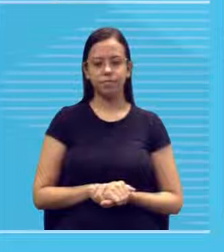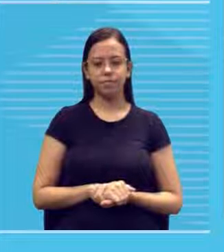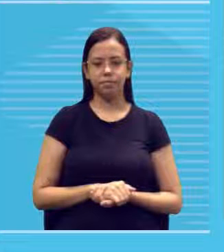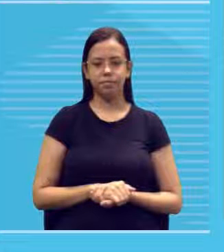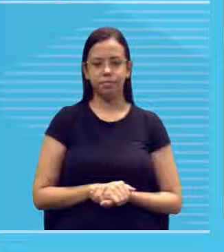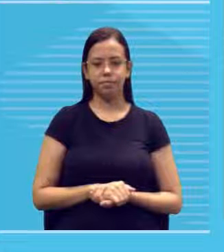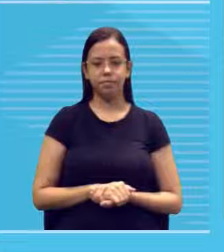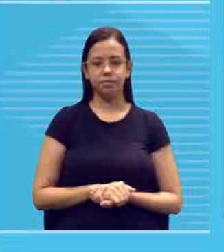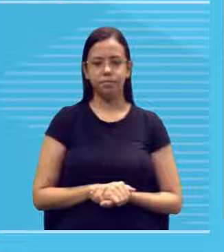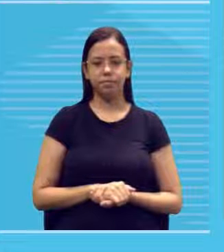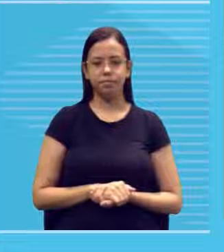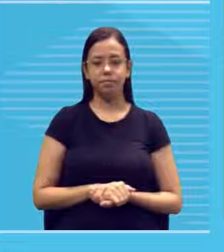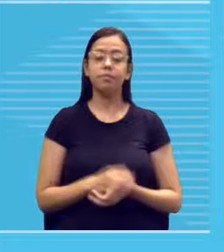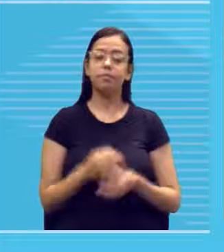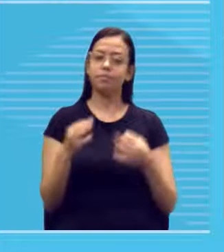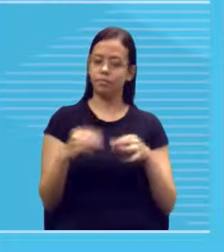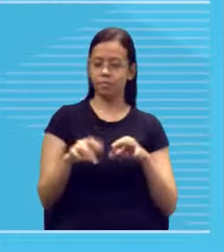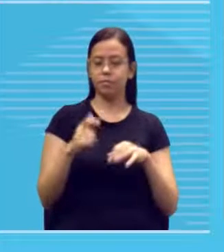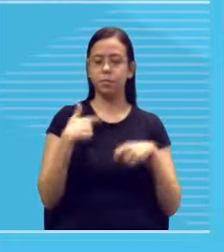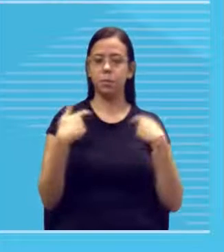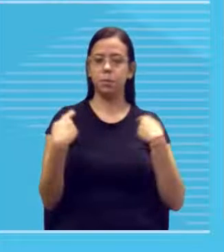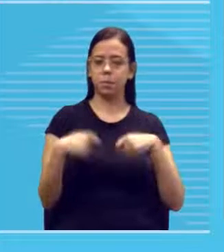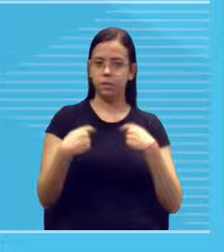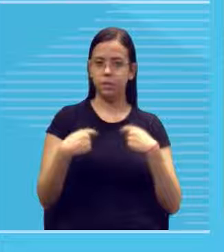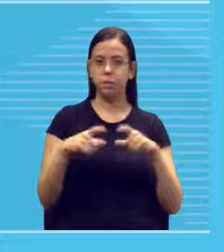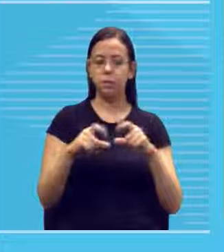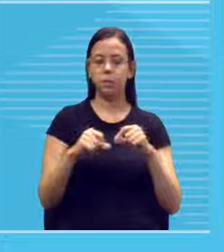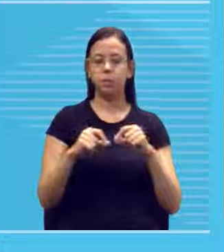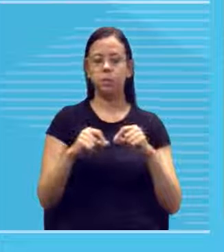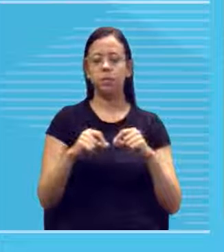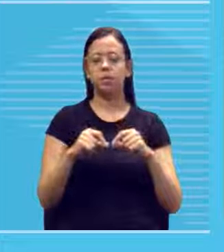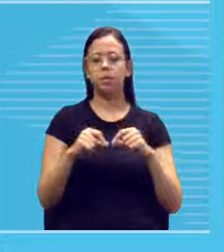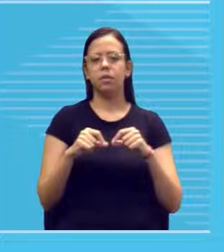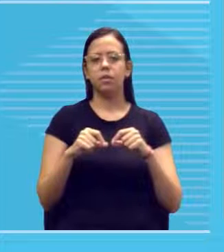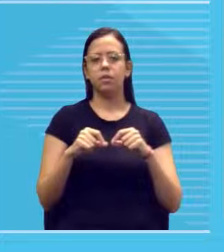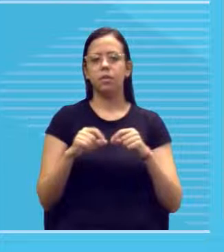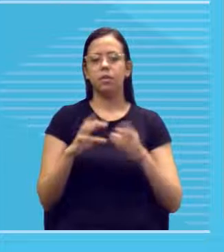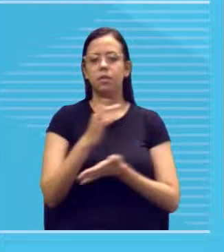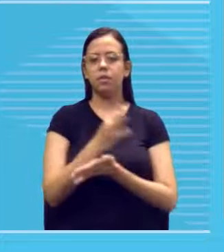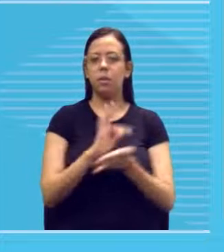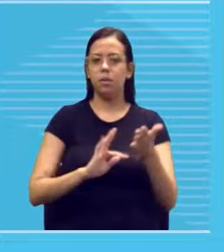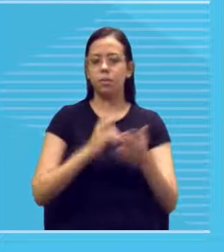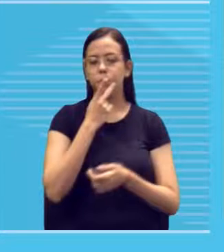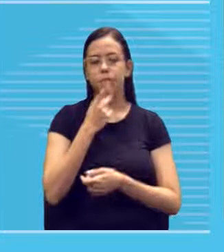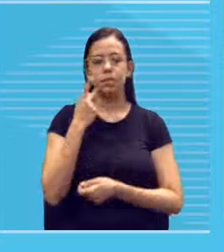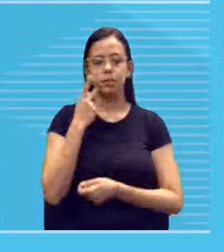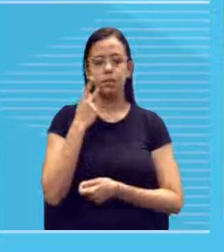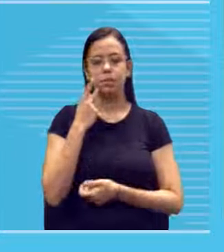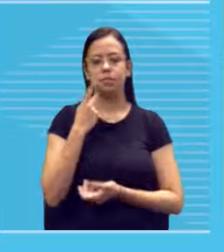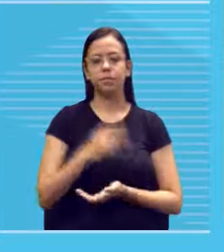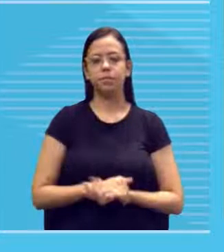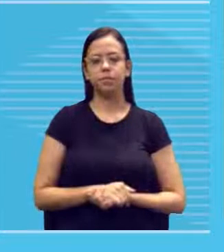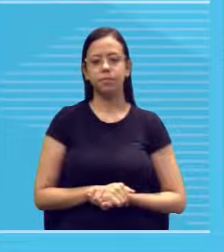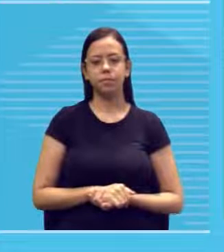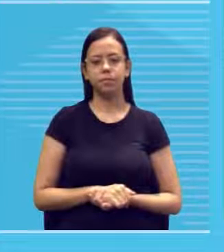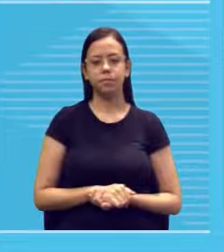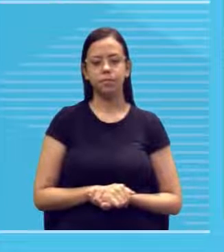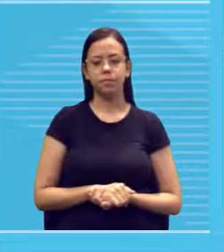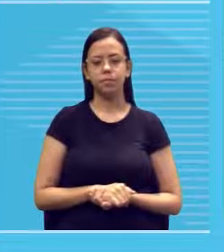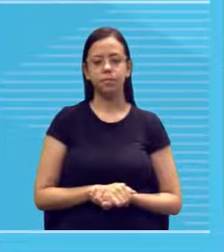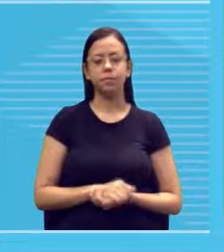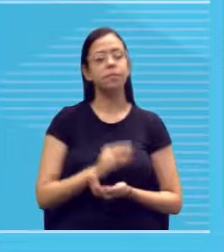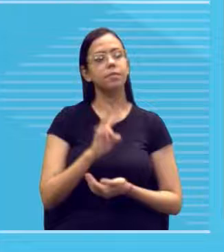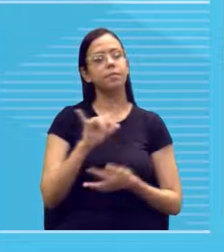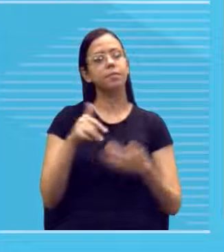Exatamente isso eu vou precisar do teorema de Pitágoras aí jovens Vamos